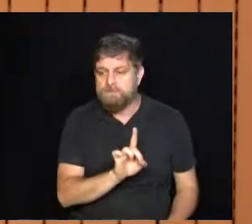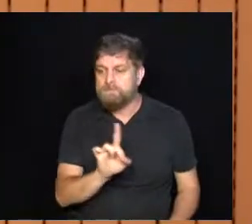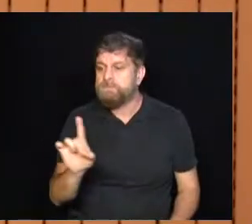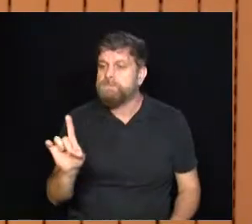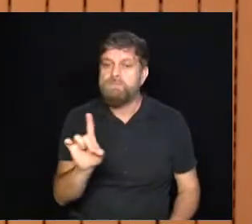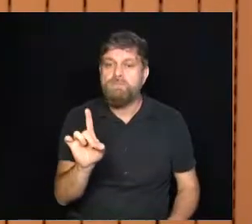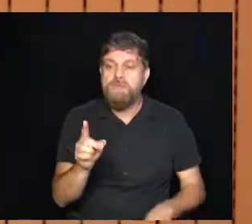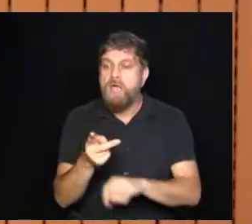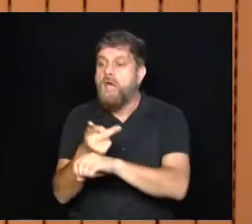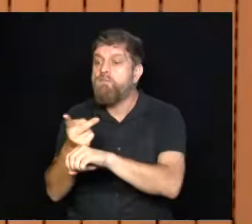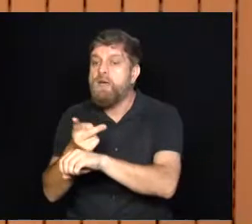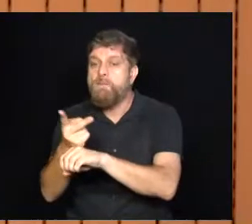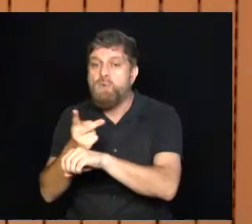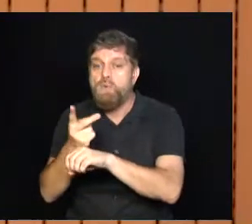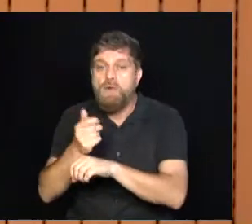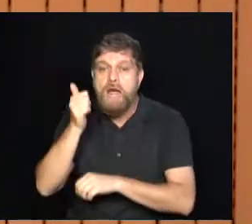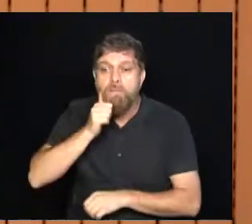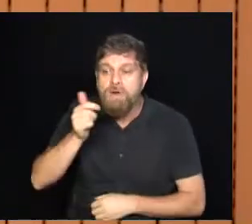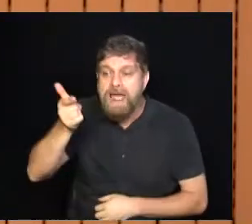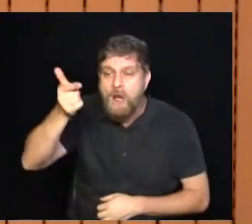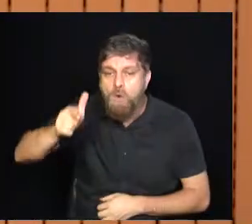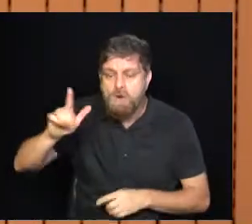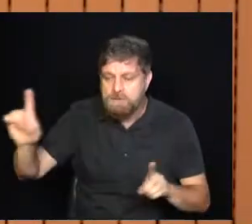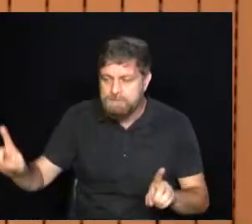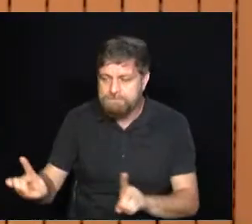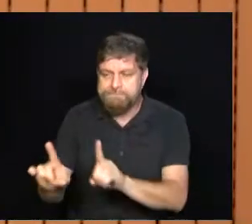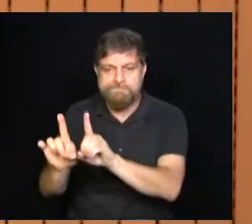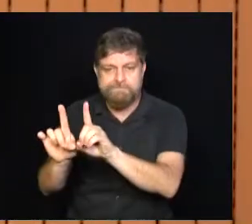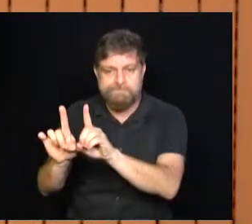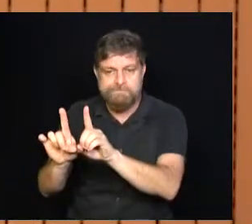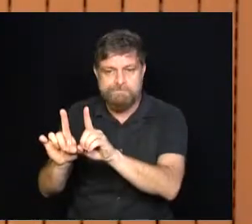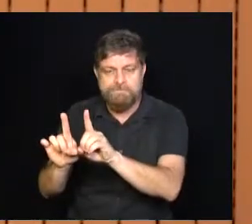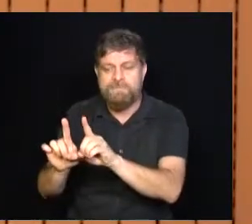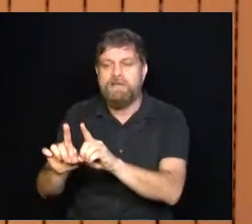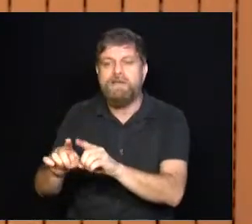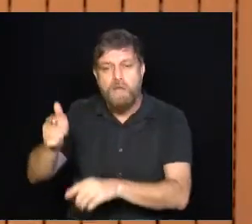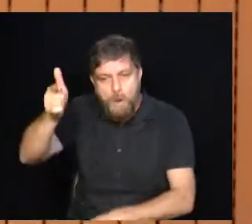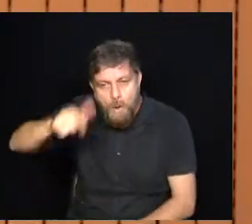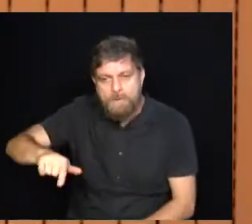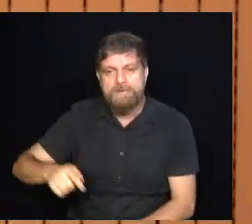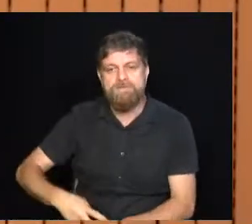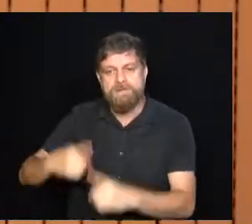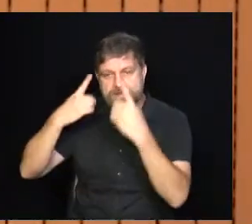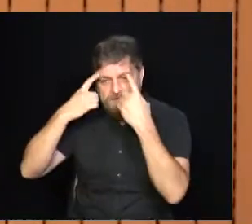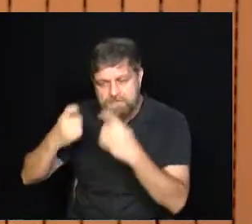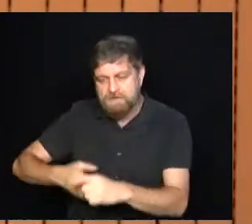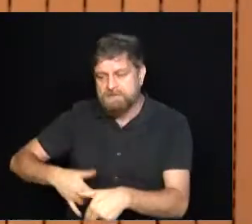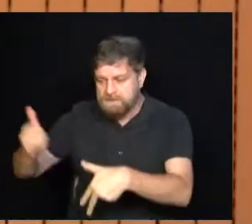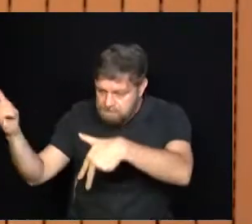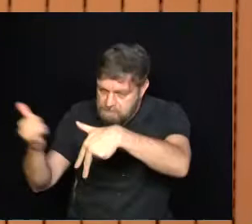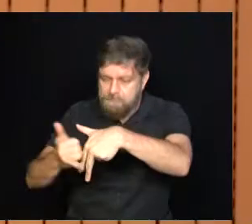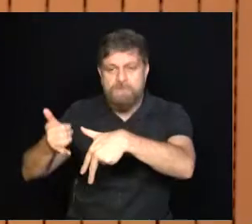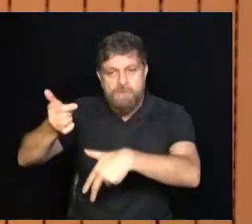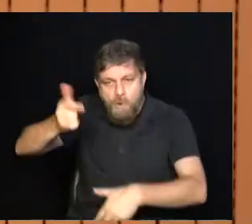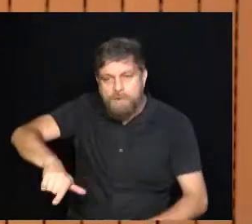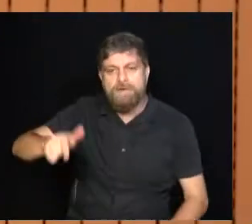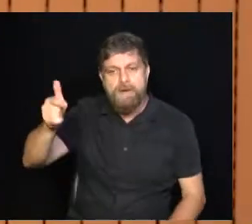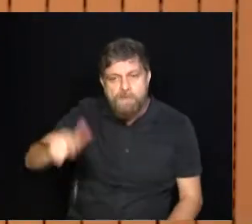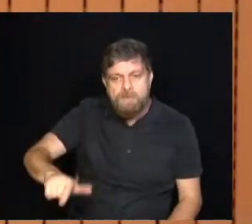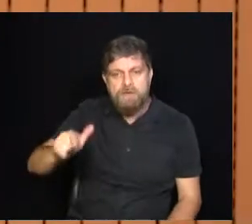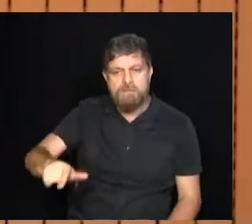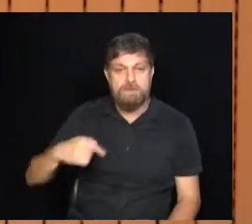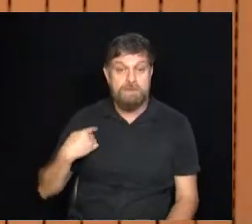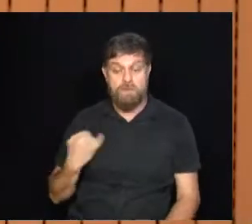né, fazendo toda essa questão da violência, ele pode passar a reproduzir com outras mulheres. Então, por